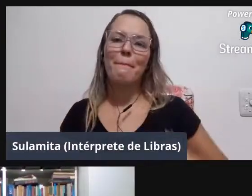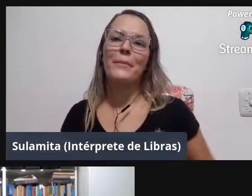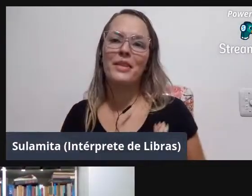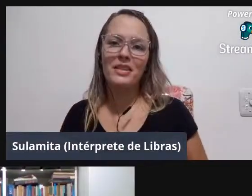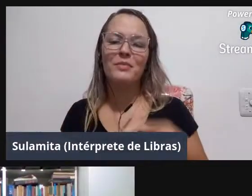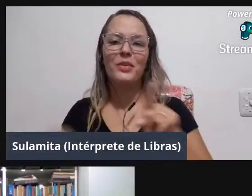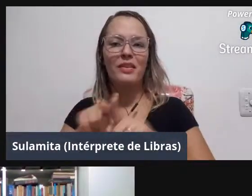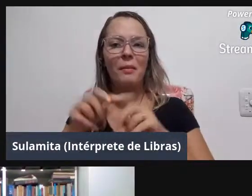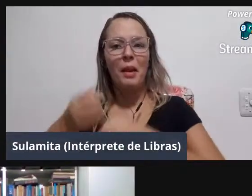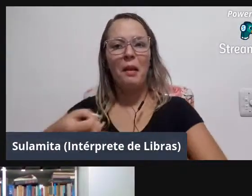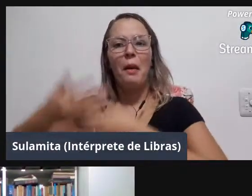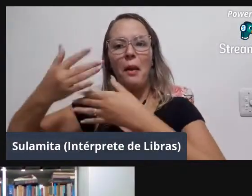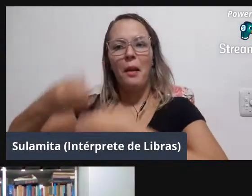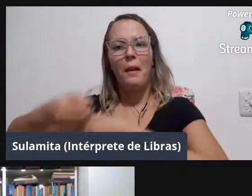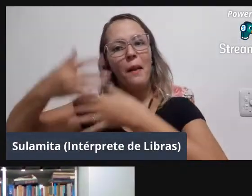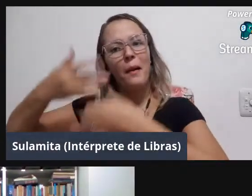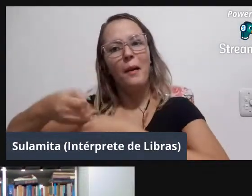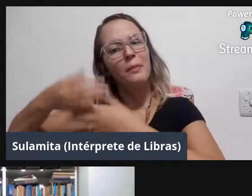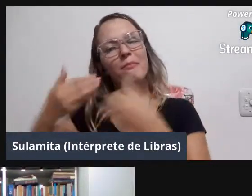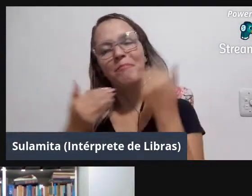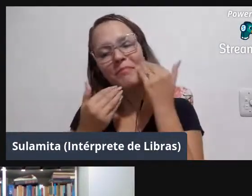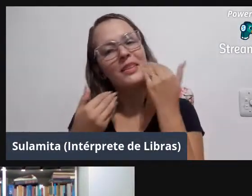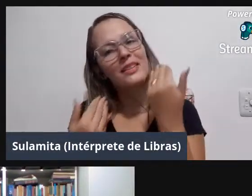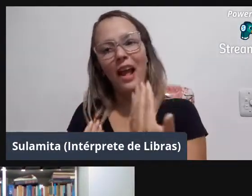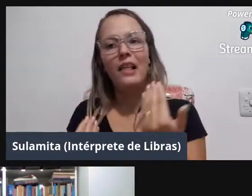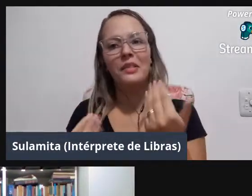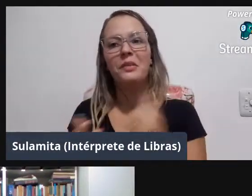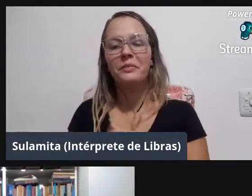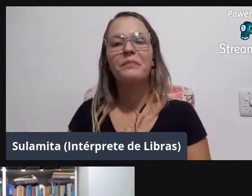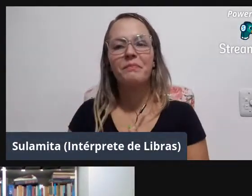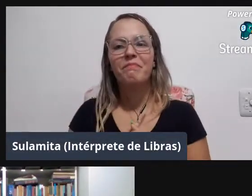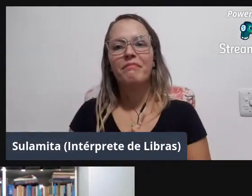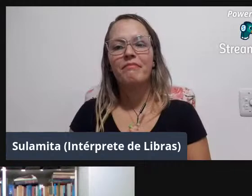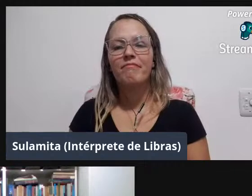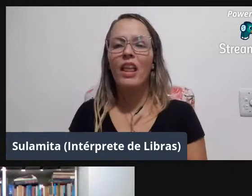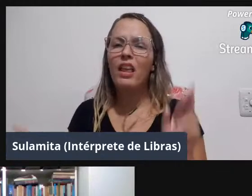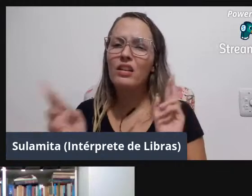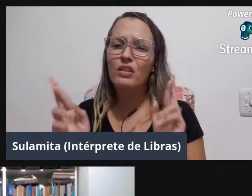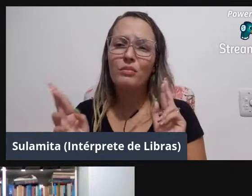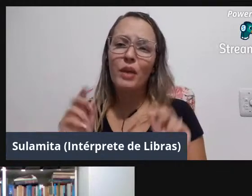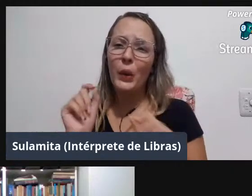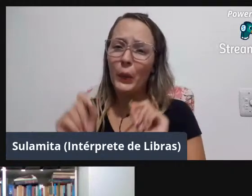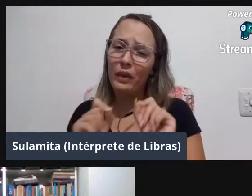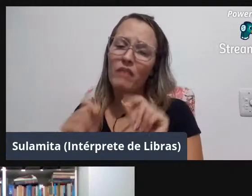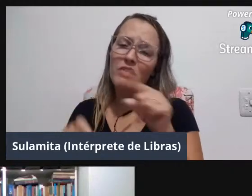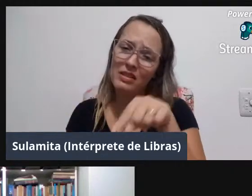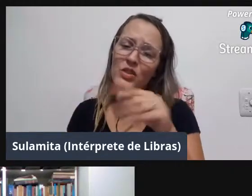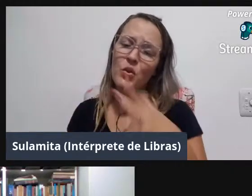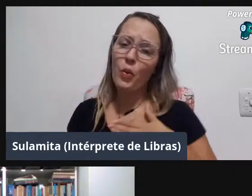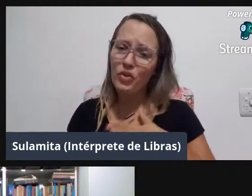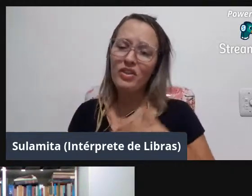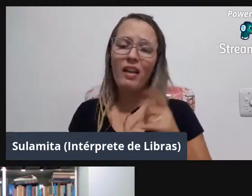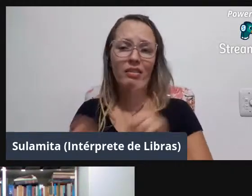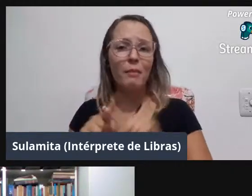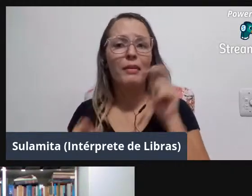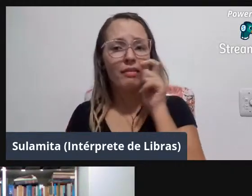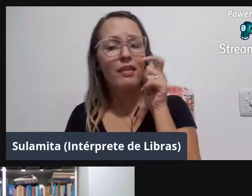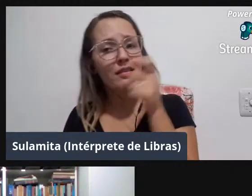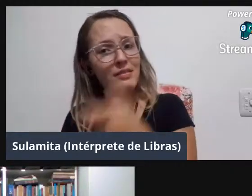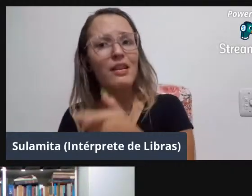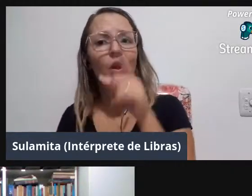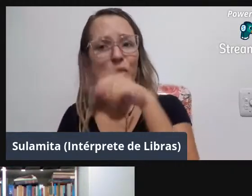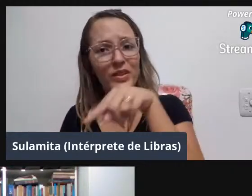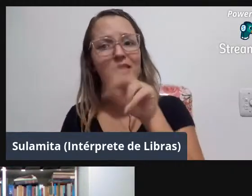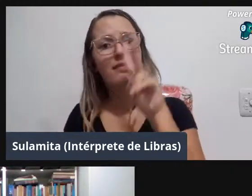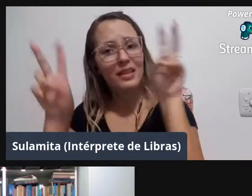fez comentários. Espero que vocês tenham gostado e se interessado, né? Mesmo que não,